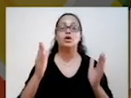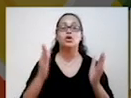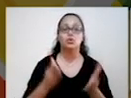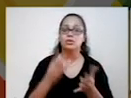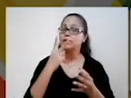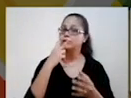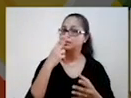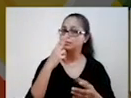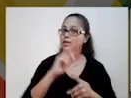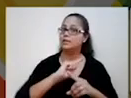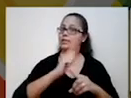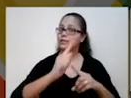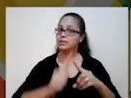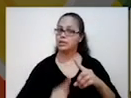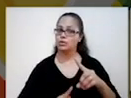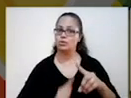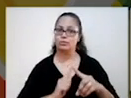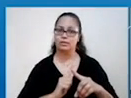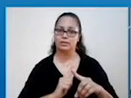semelhanças atômicas.